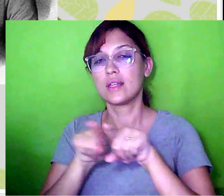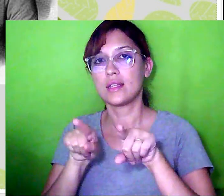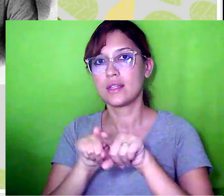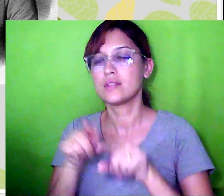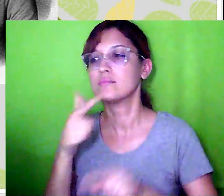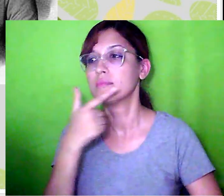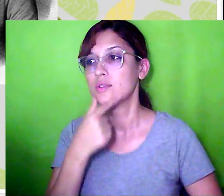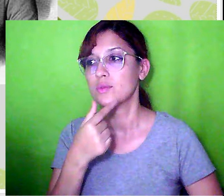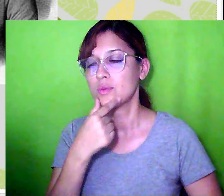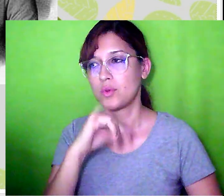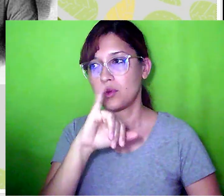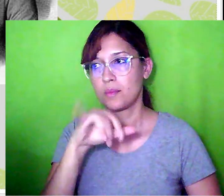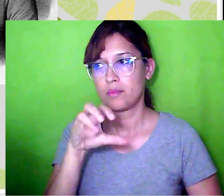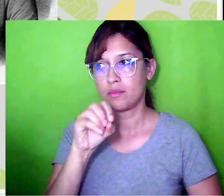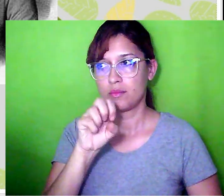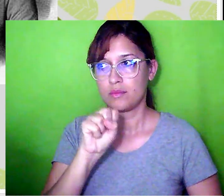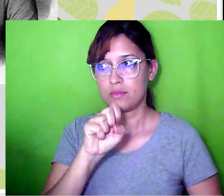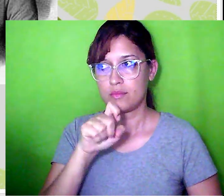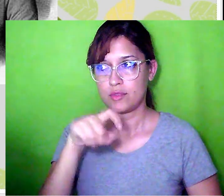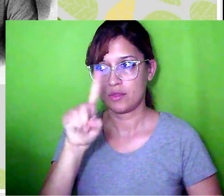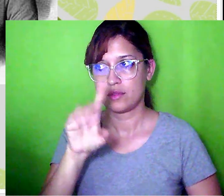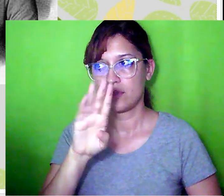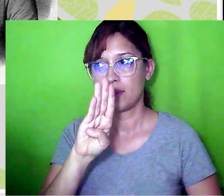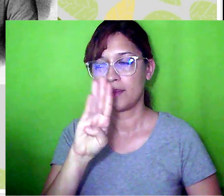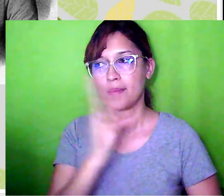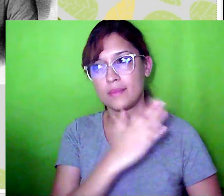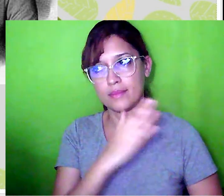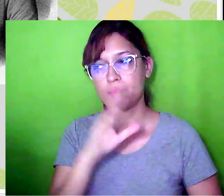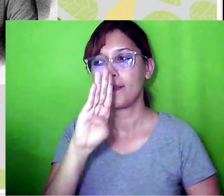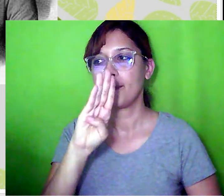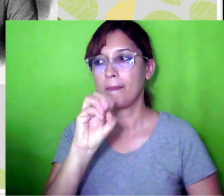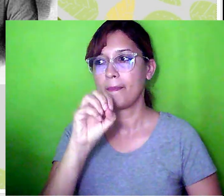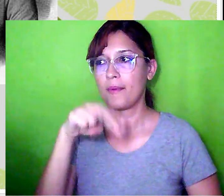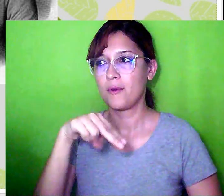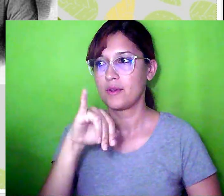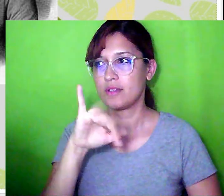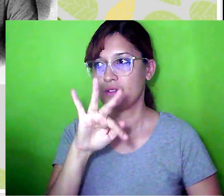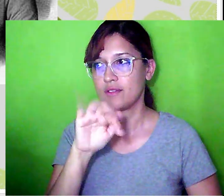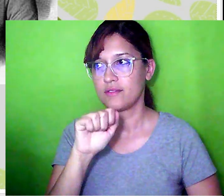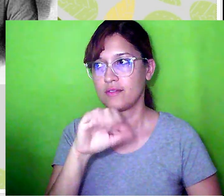e também por José Bonifácio.